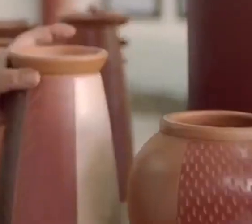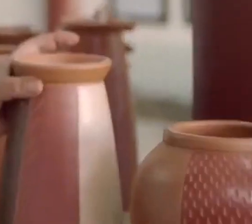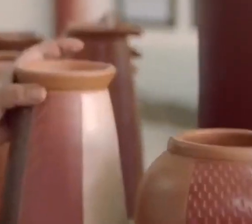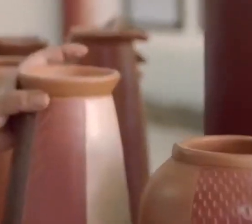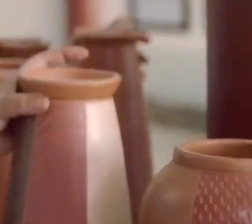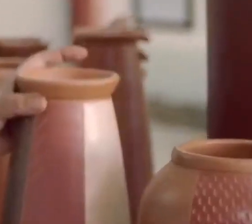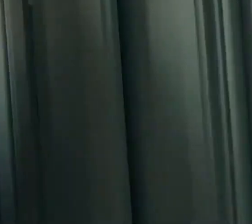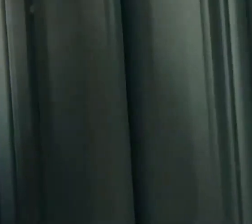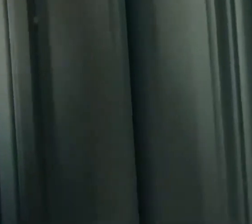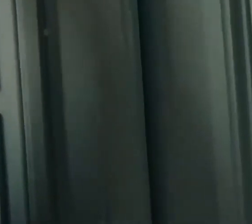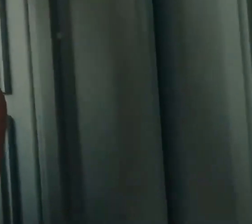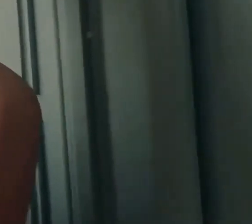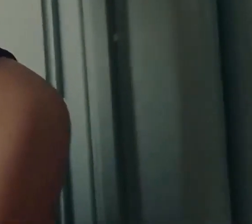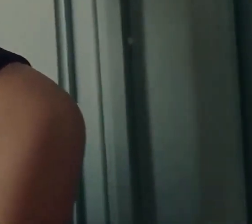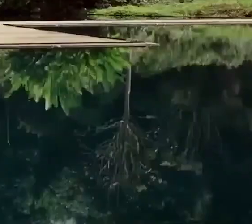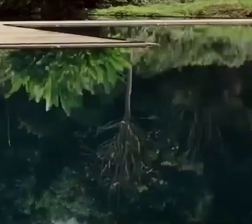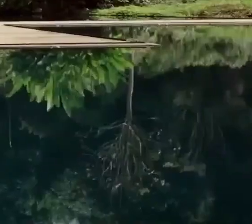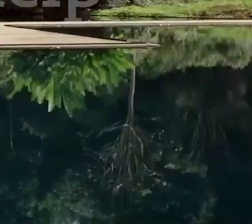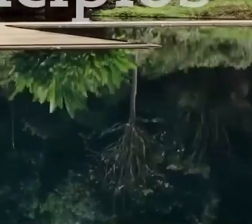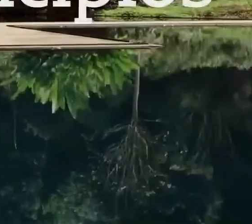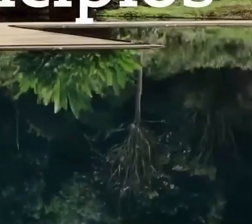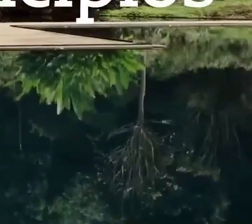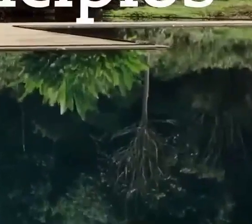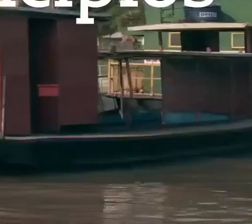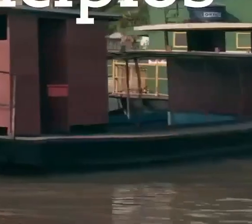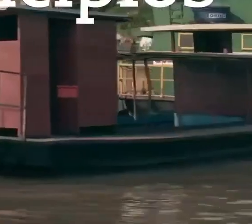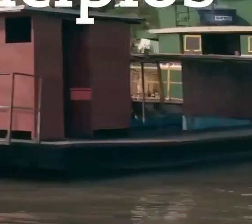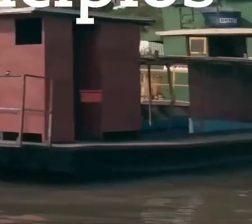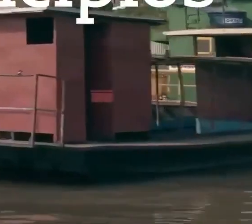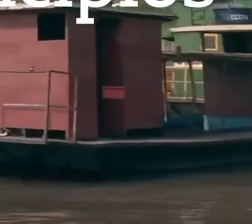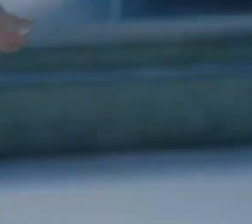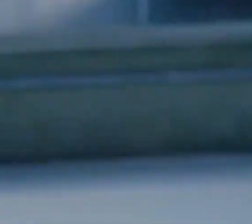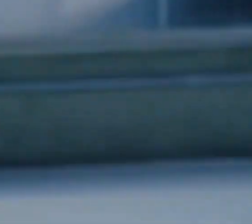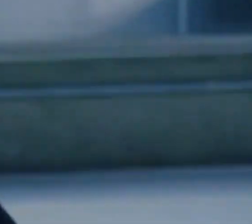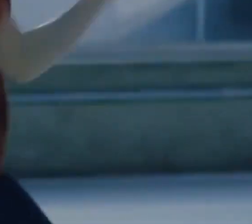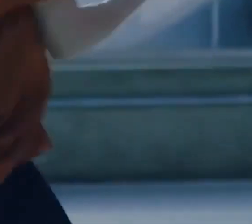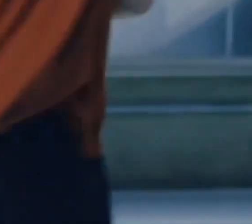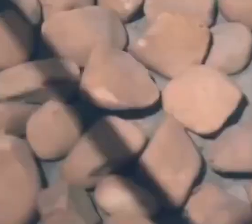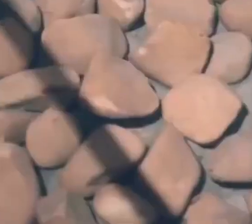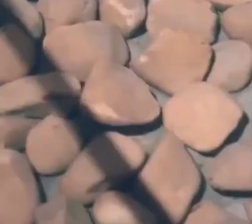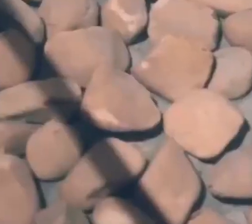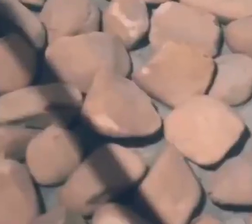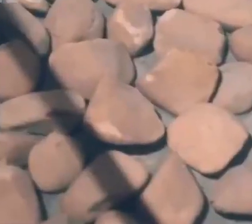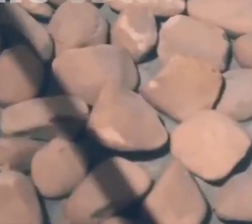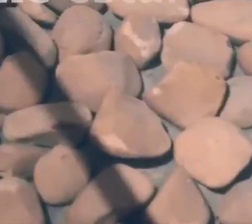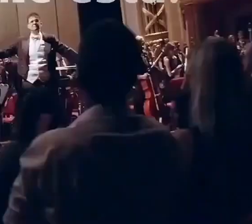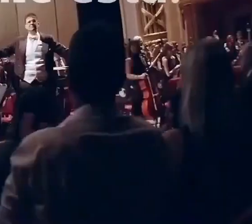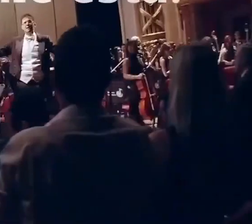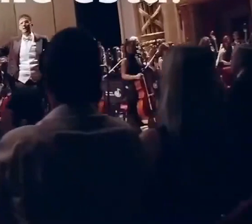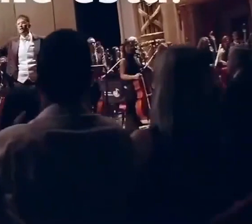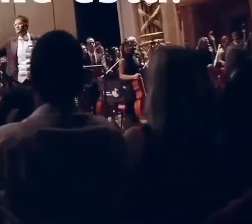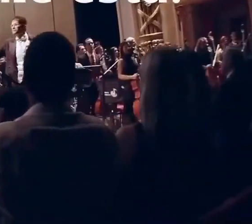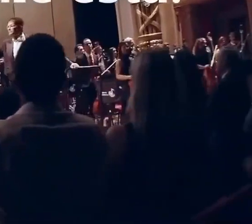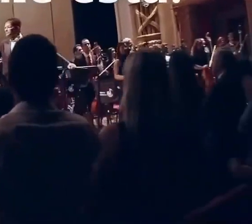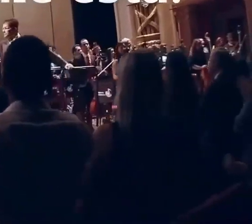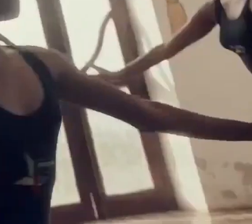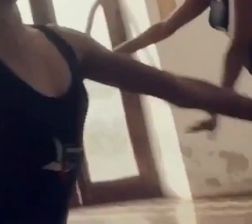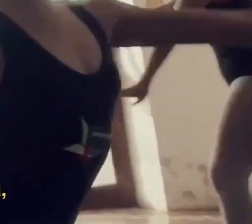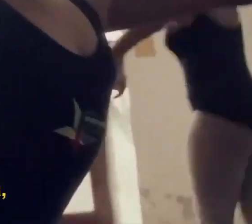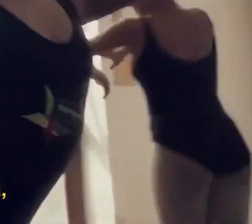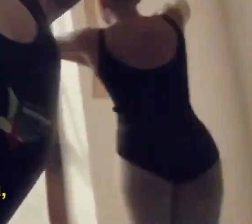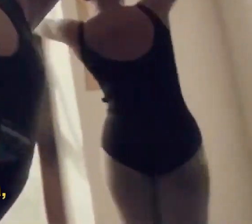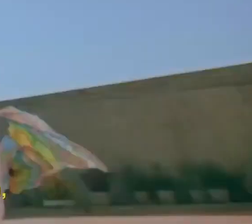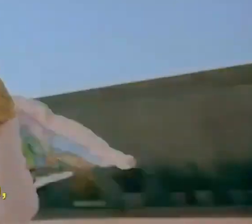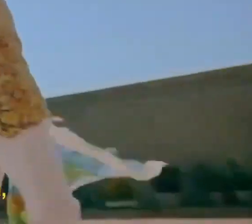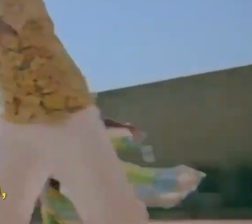ou apreciando obras de arte. Em mais de 160 municípios. Onde tem cultura, a Vale está.